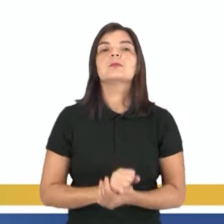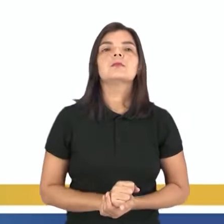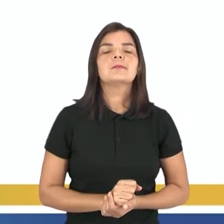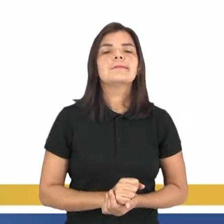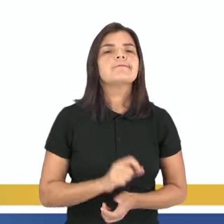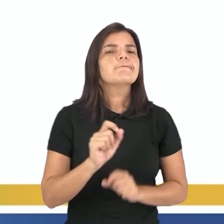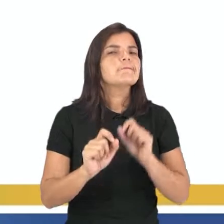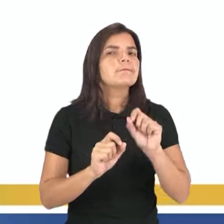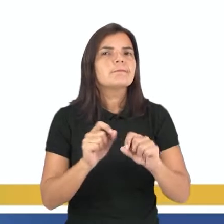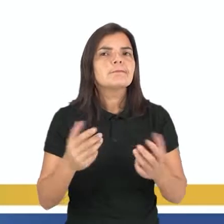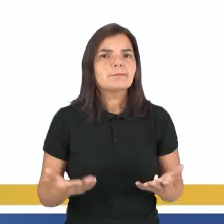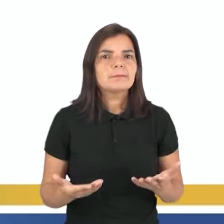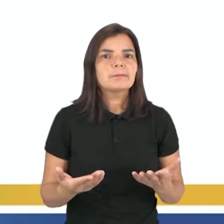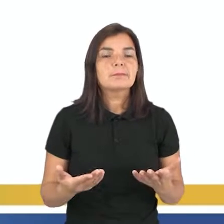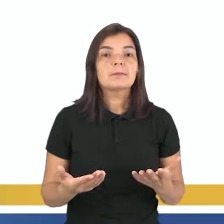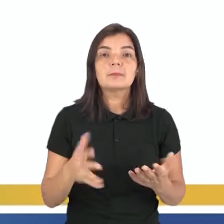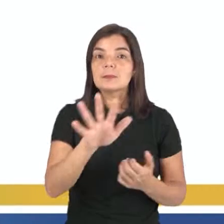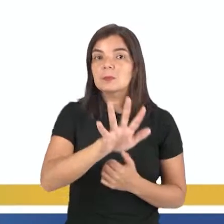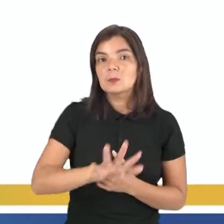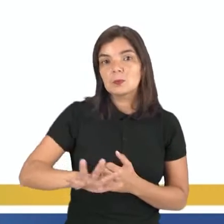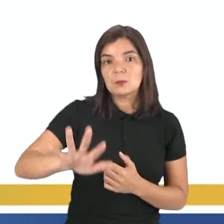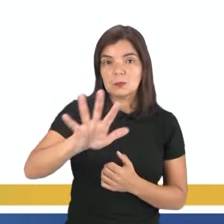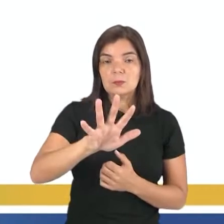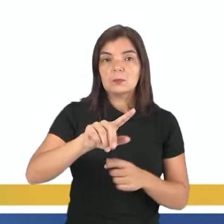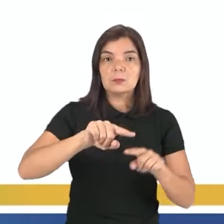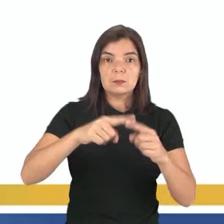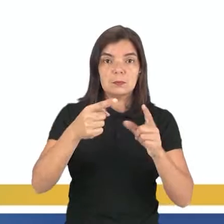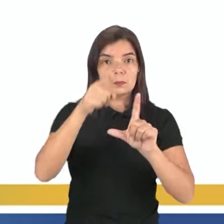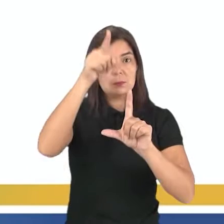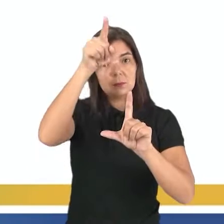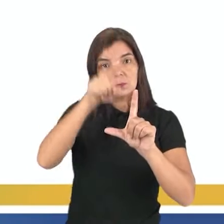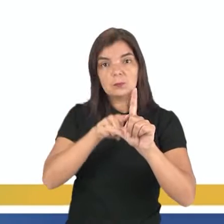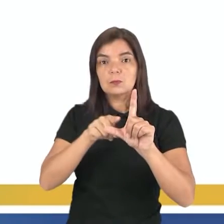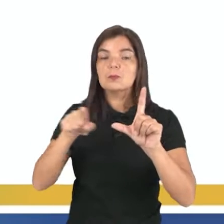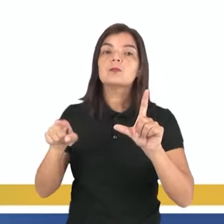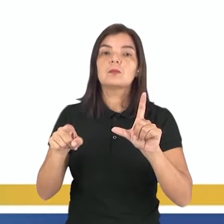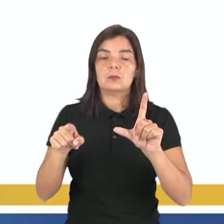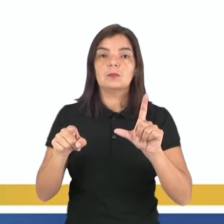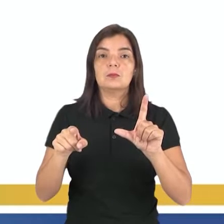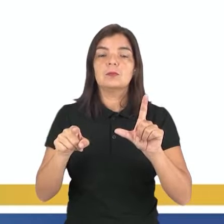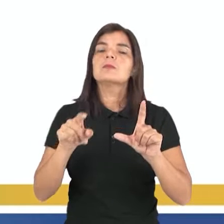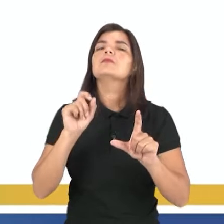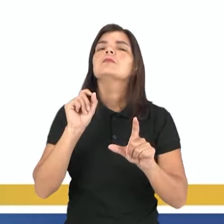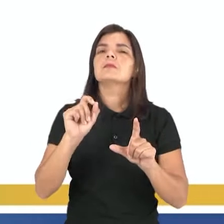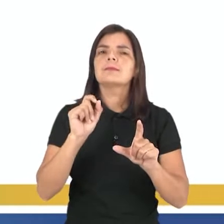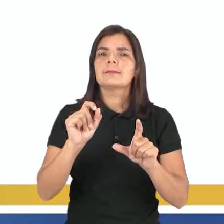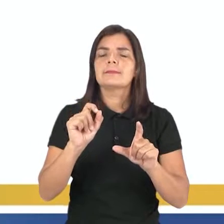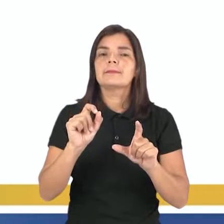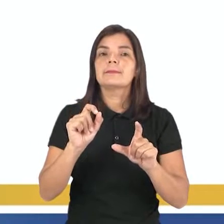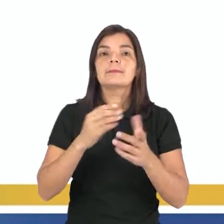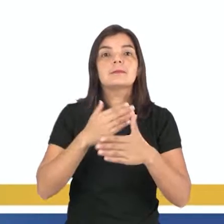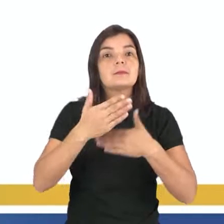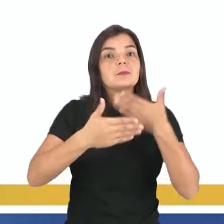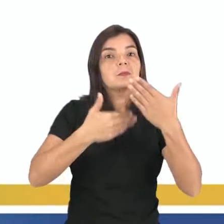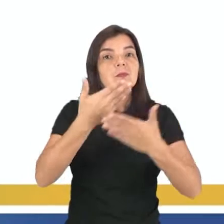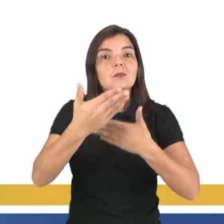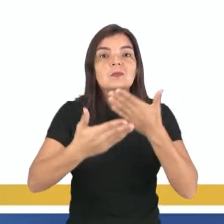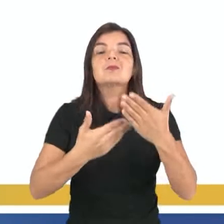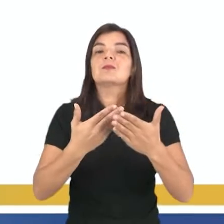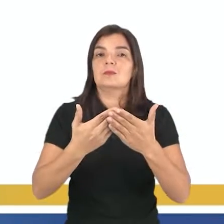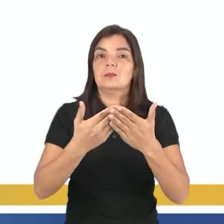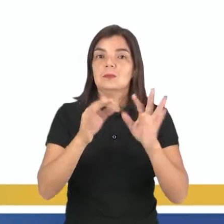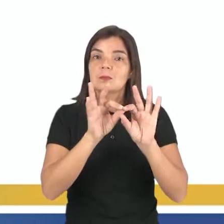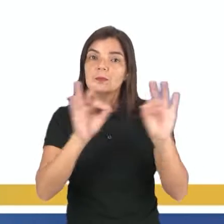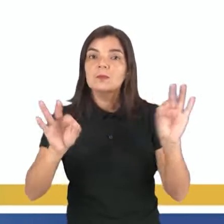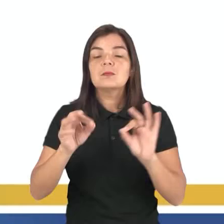ele tá geral, só que o gráfico em si, né, dessa questão seria a partir da origem em direção